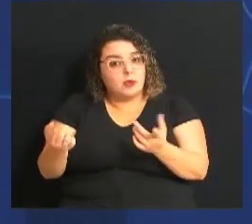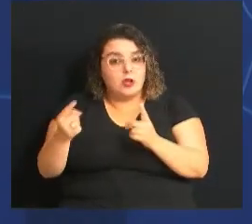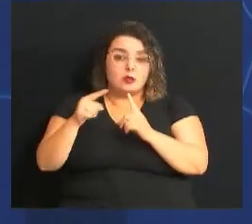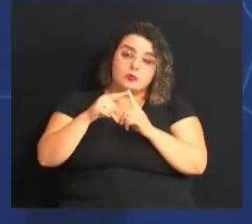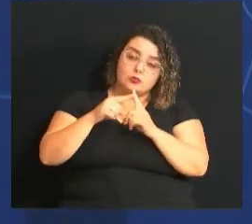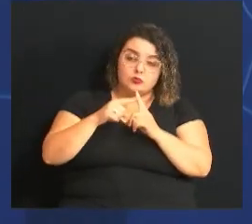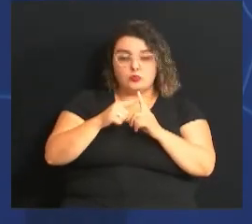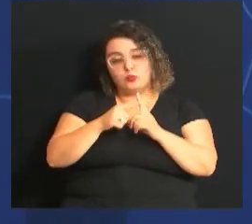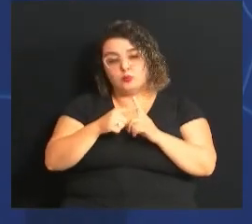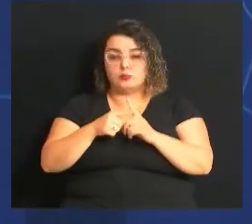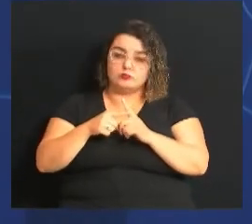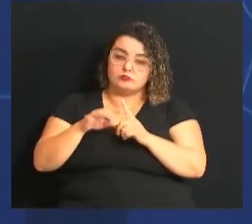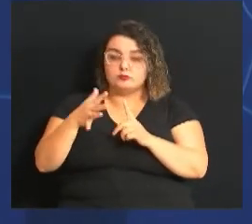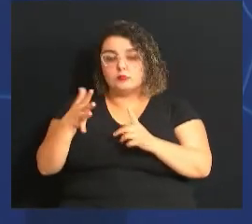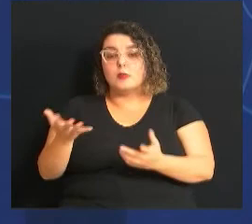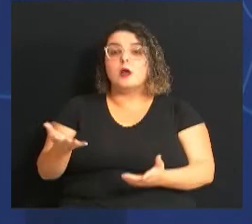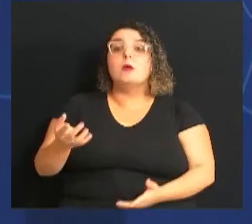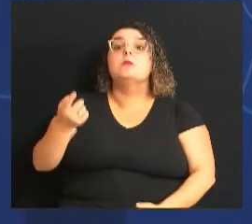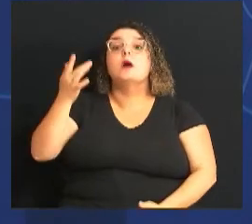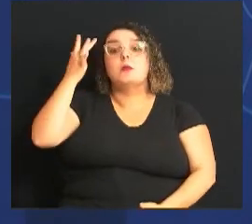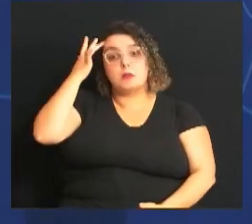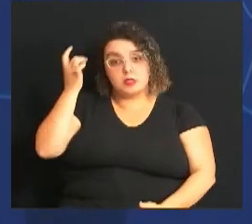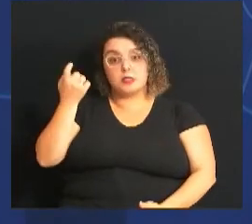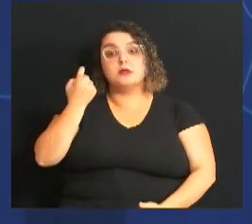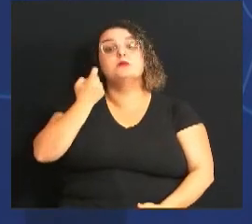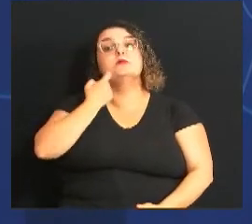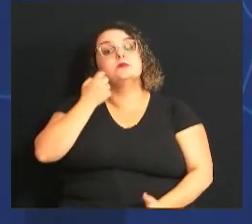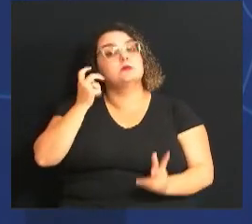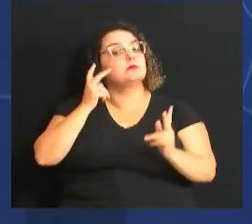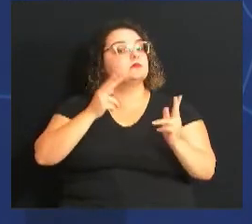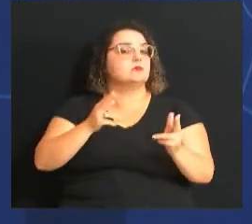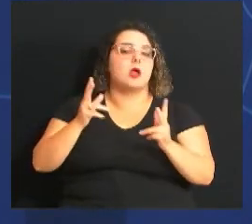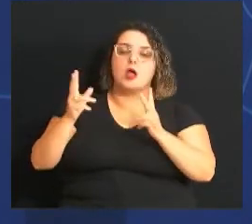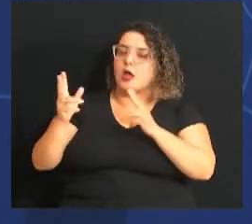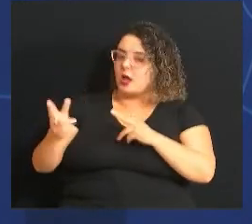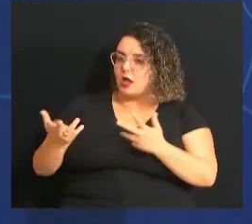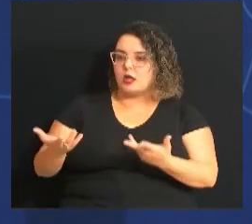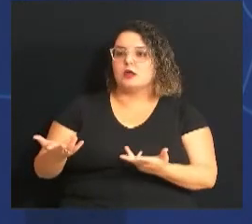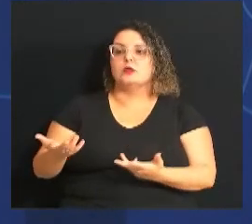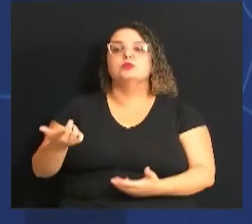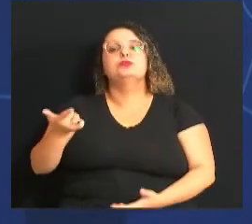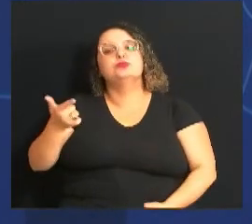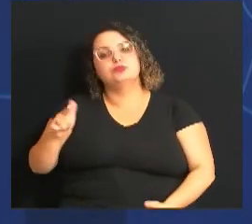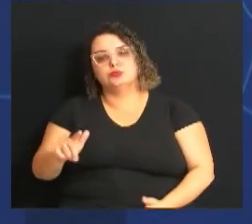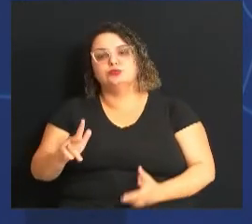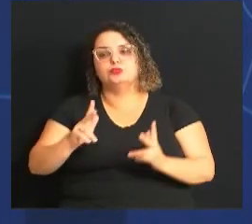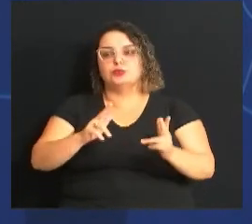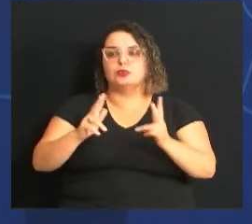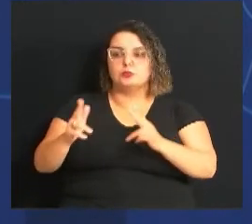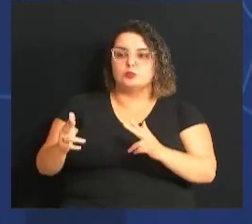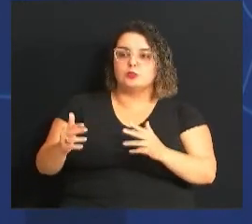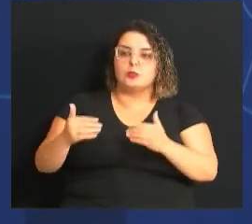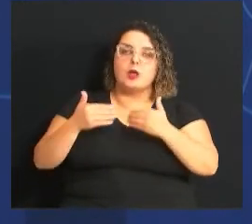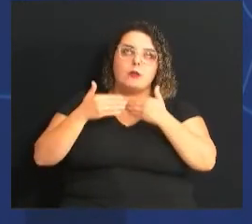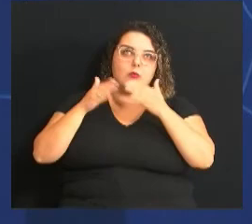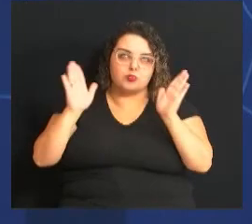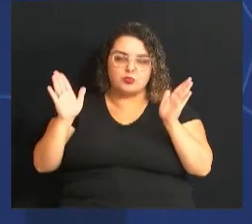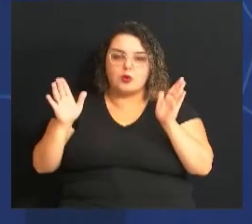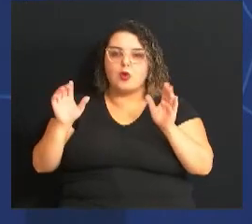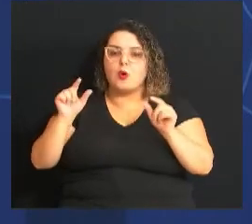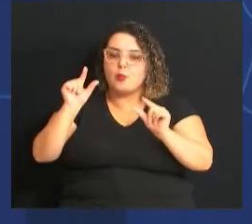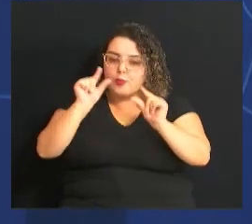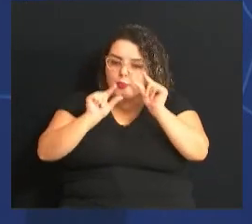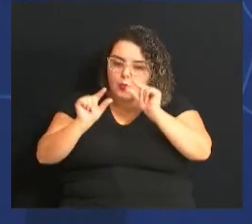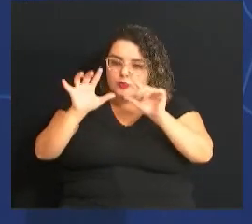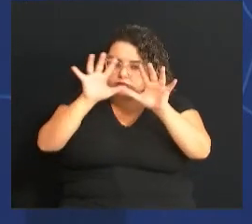amena. Para amanhã, sexta-feira, essa condição não muda, segue a mesma, com tempo aberto, pouca